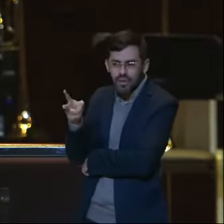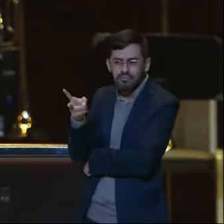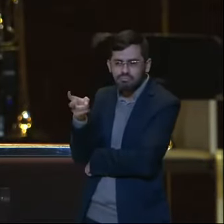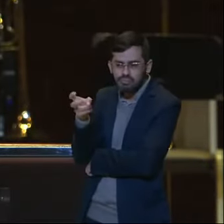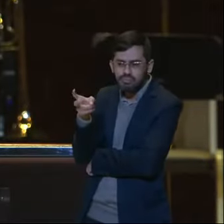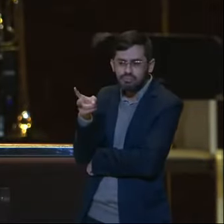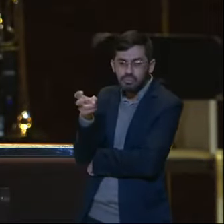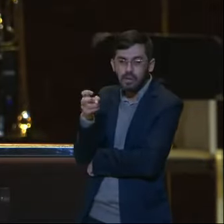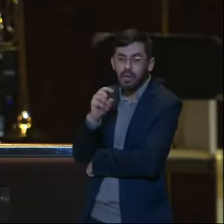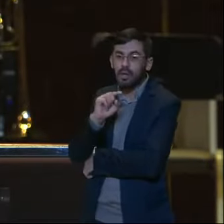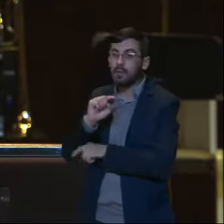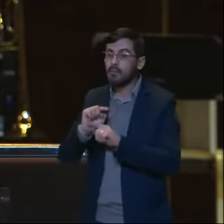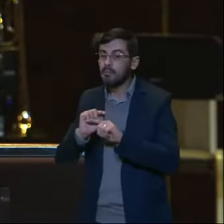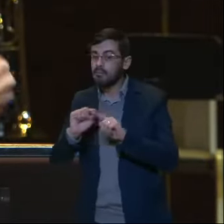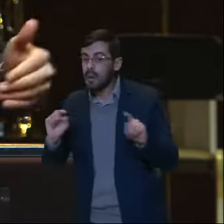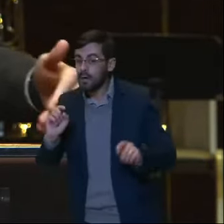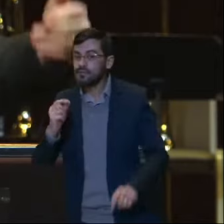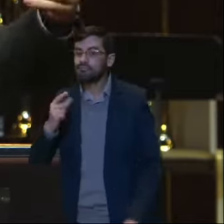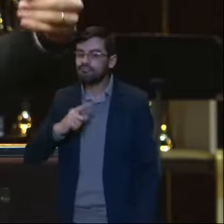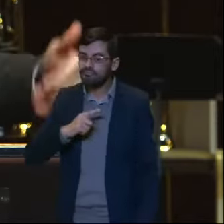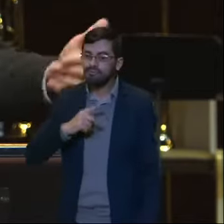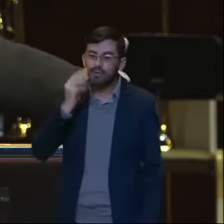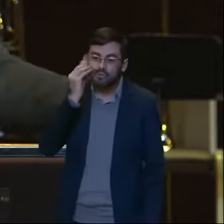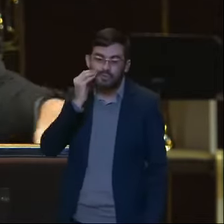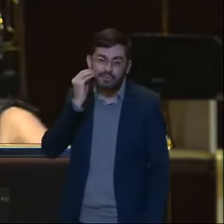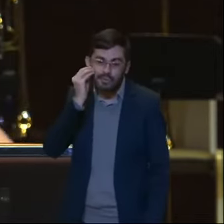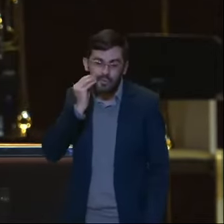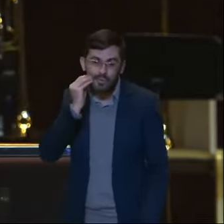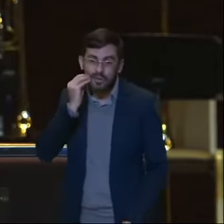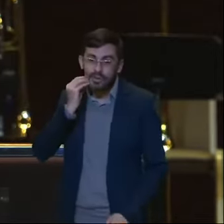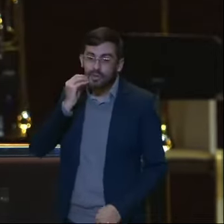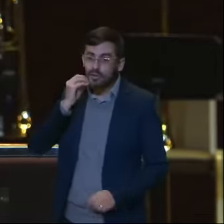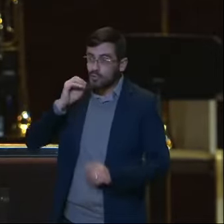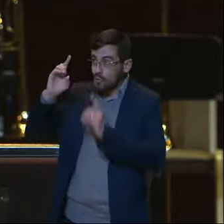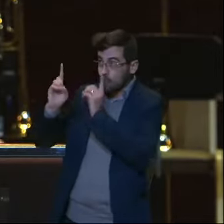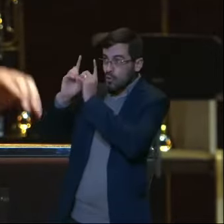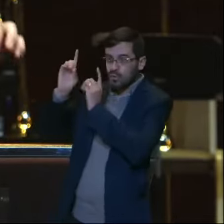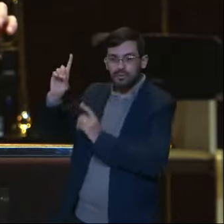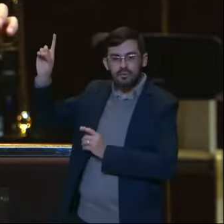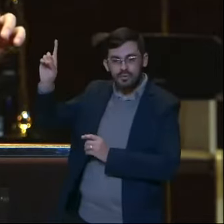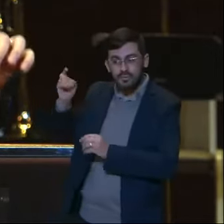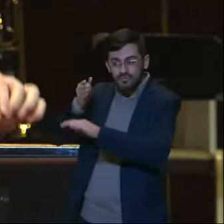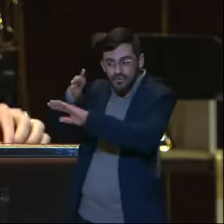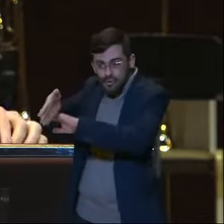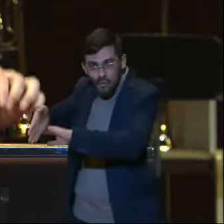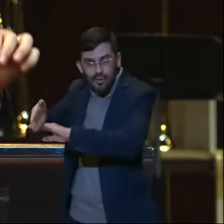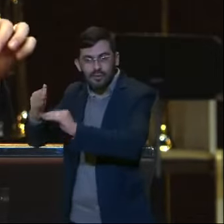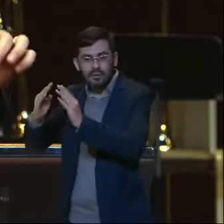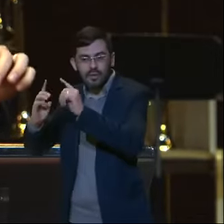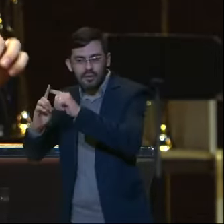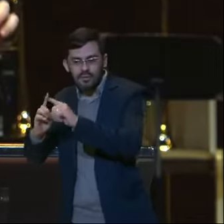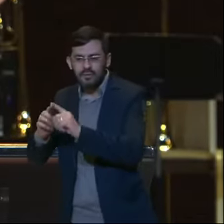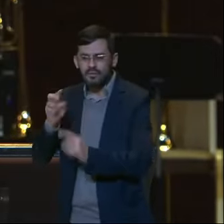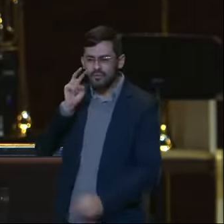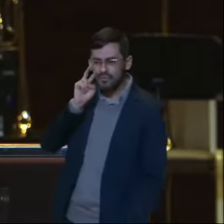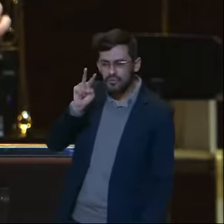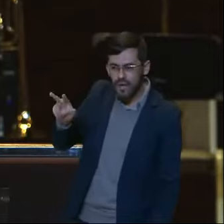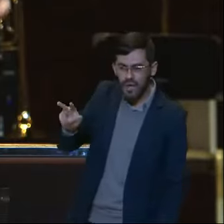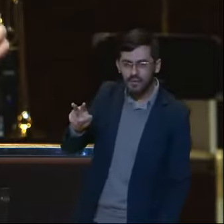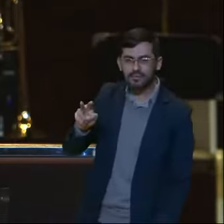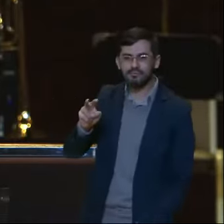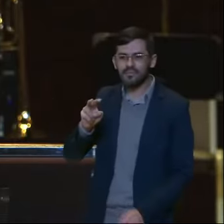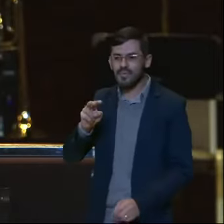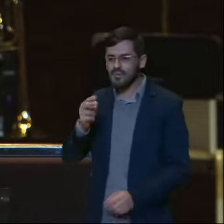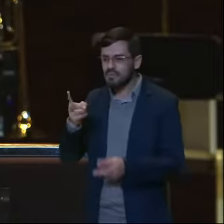E ele experimentou um encontro com Deus e ficou naquela igreja até o dia da sua morte, vendo e testemunhando dessa